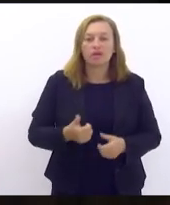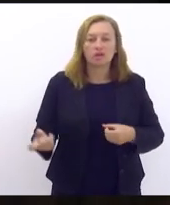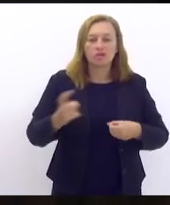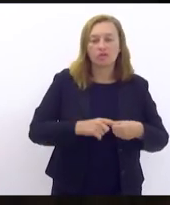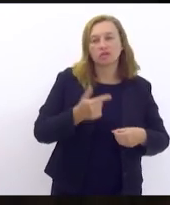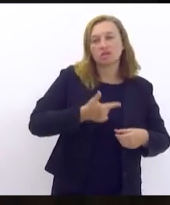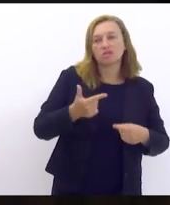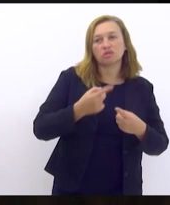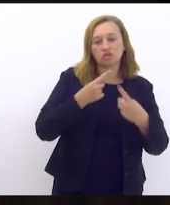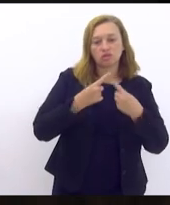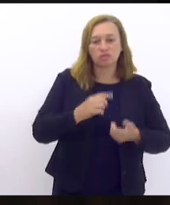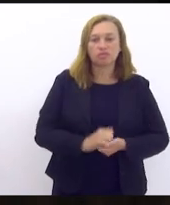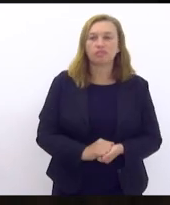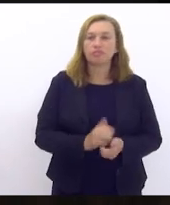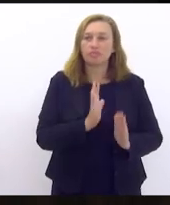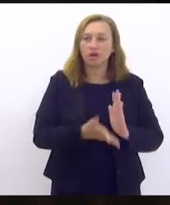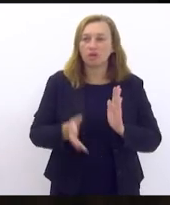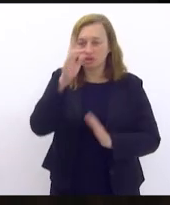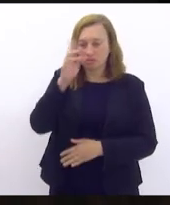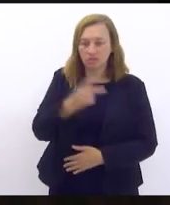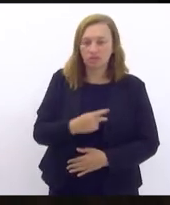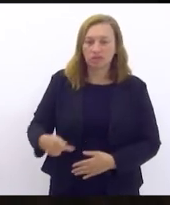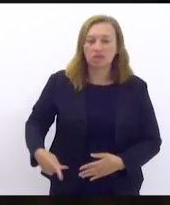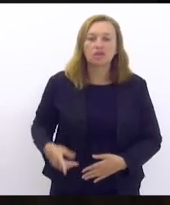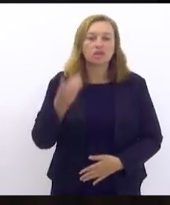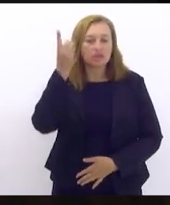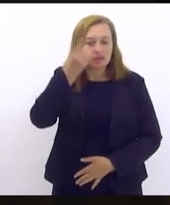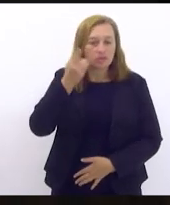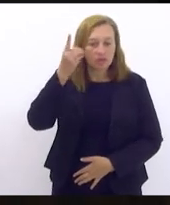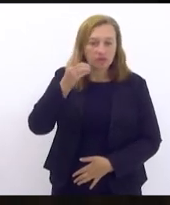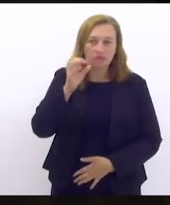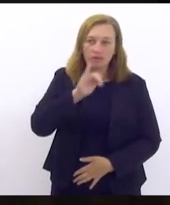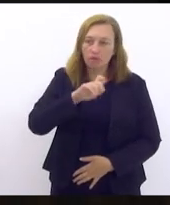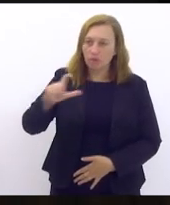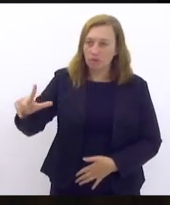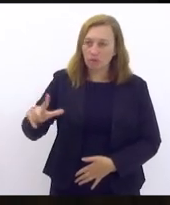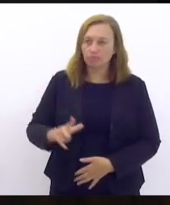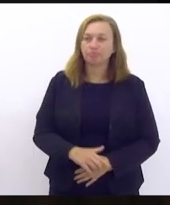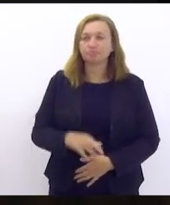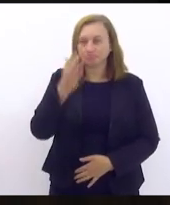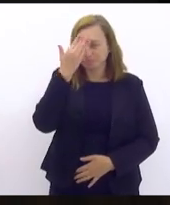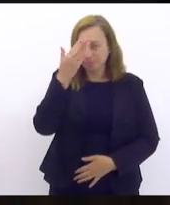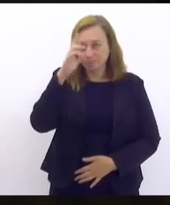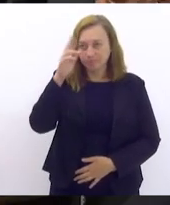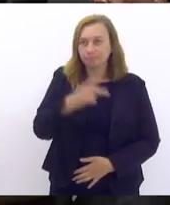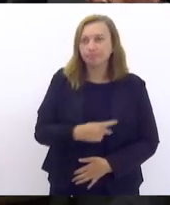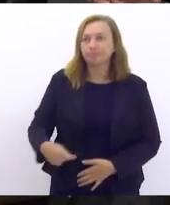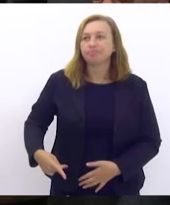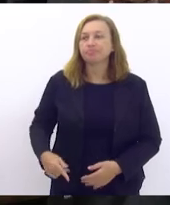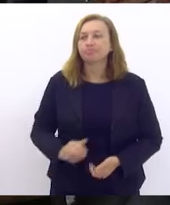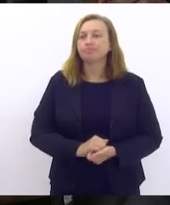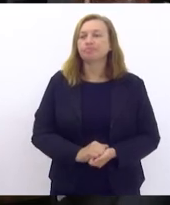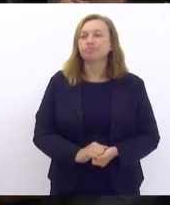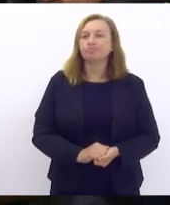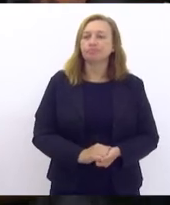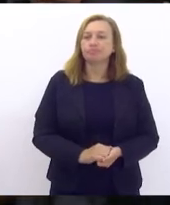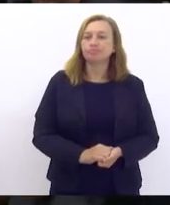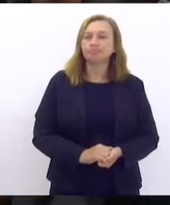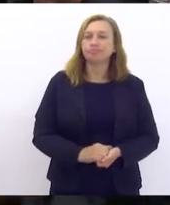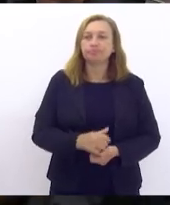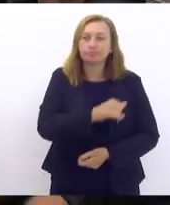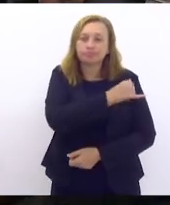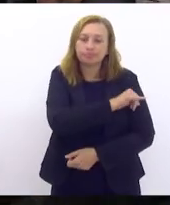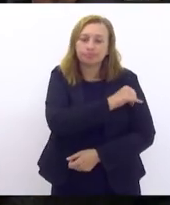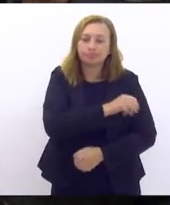primeira e retorna em segunda. Pela ordem, presidente. Deputado Felipe Poubel. Obrigado, presidente. Presidente, o Rio de Janeiro